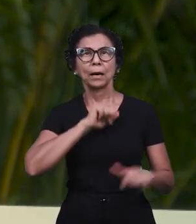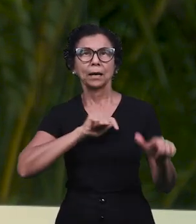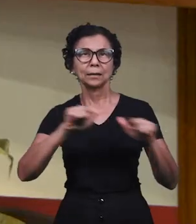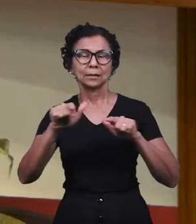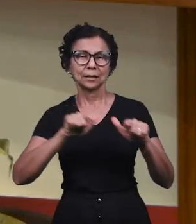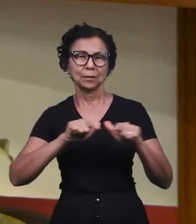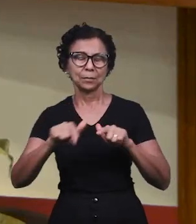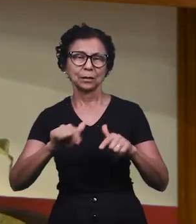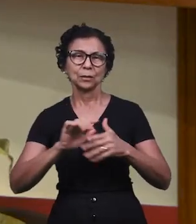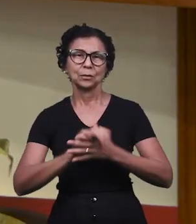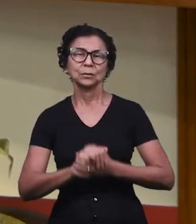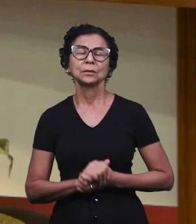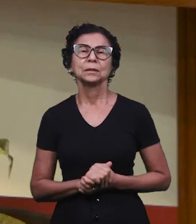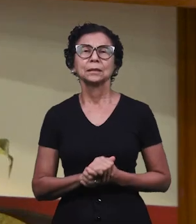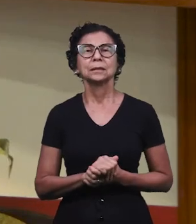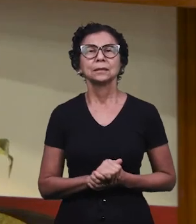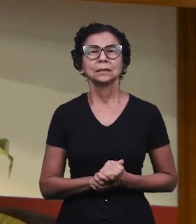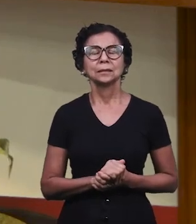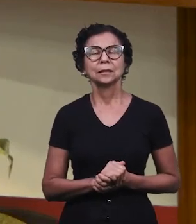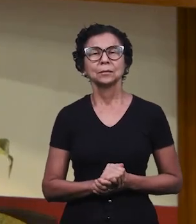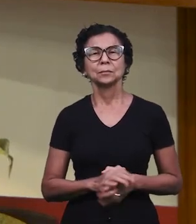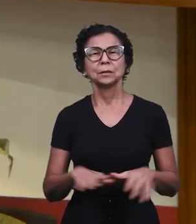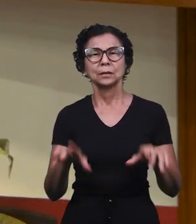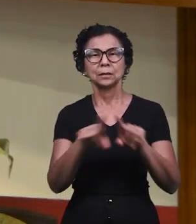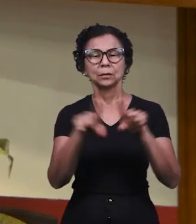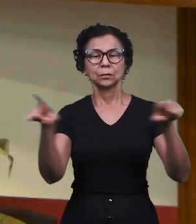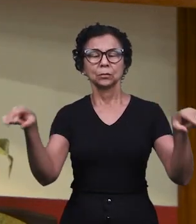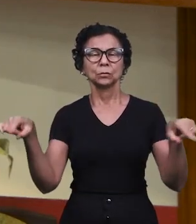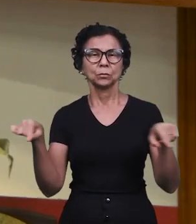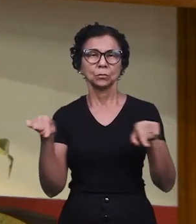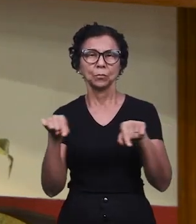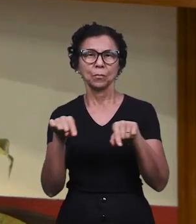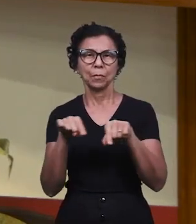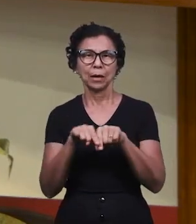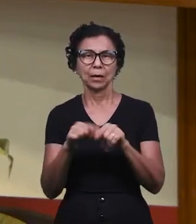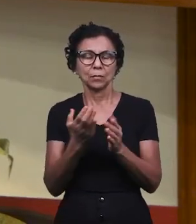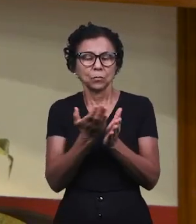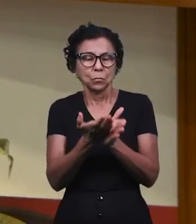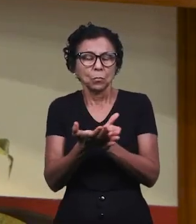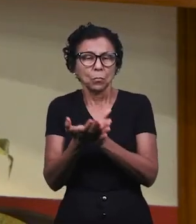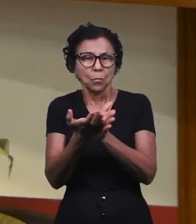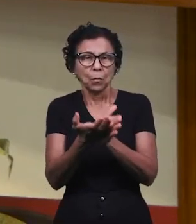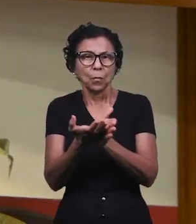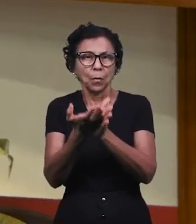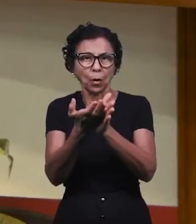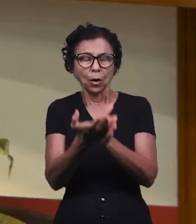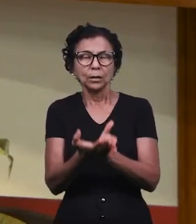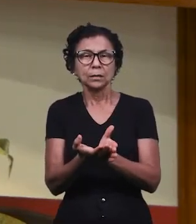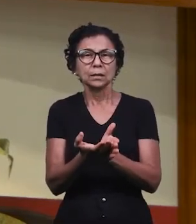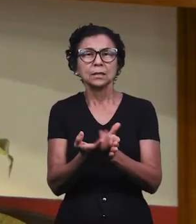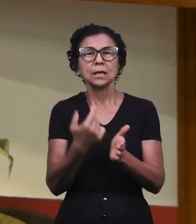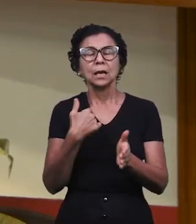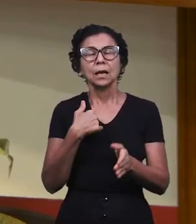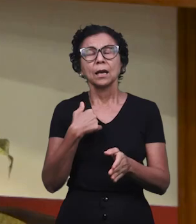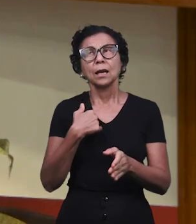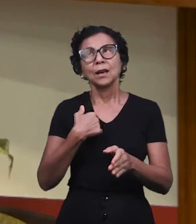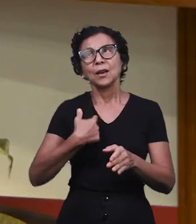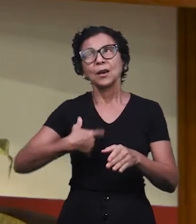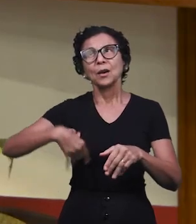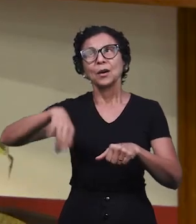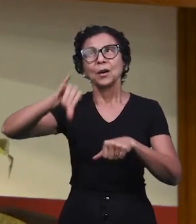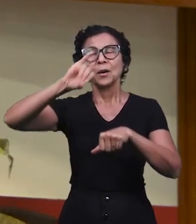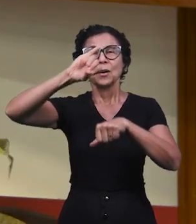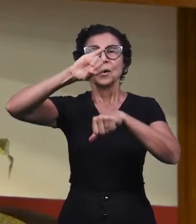capitania dos portos na ilha de São Francisco do Sul. E eu morei exatamente em cima do quartel, pude ver